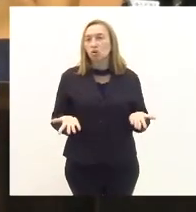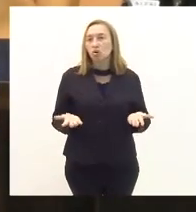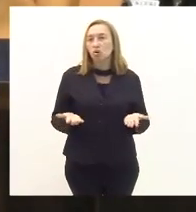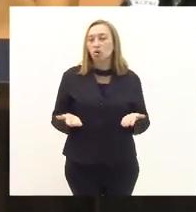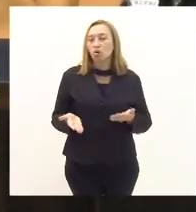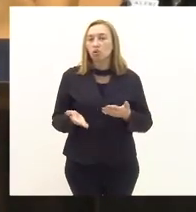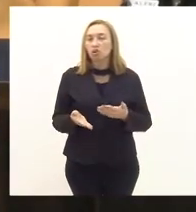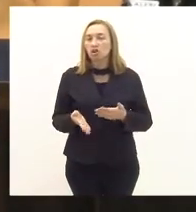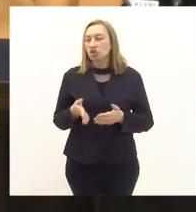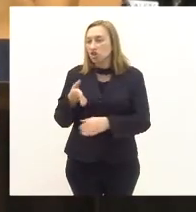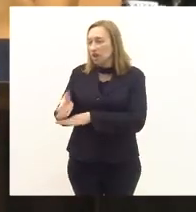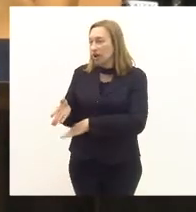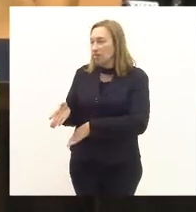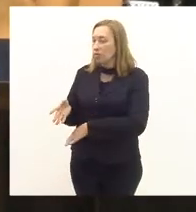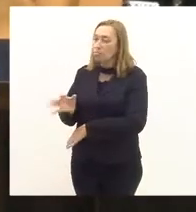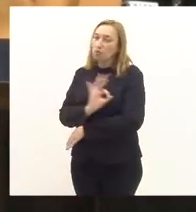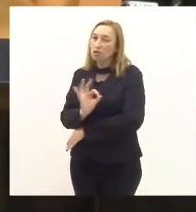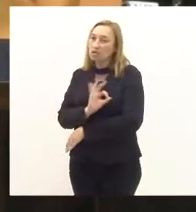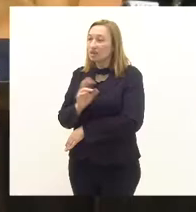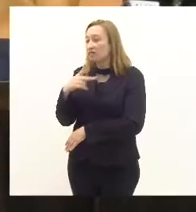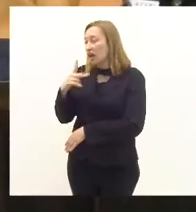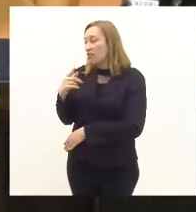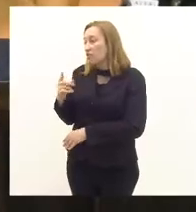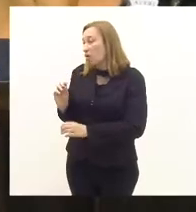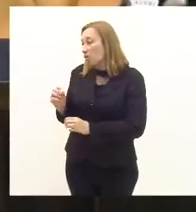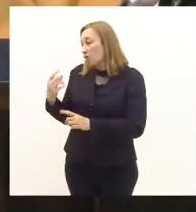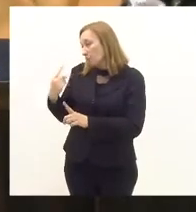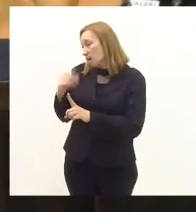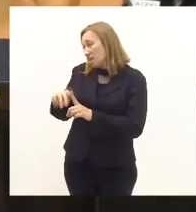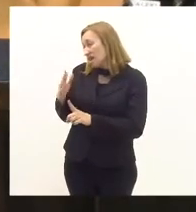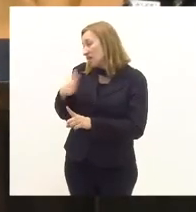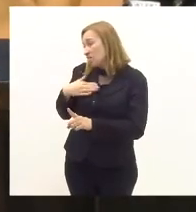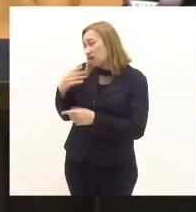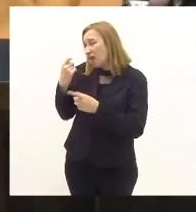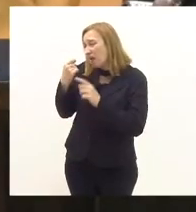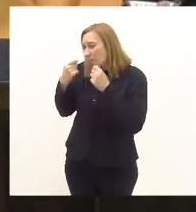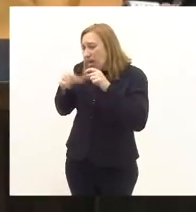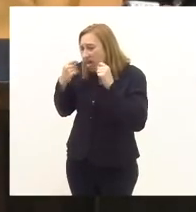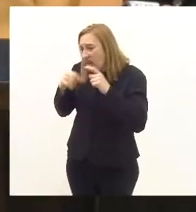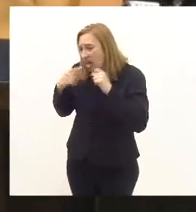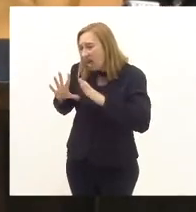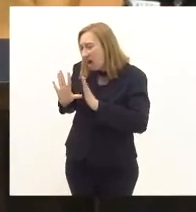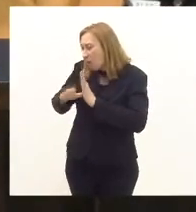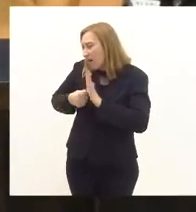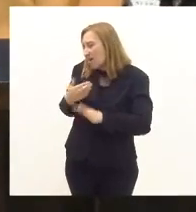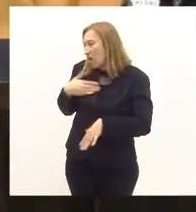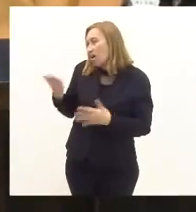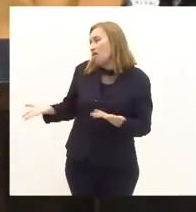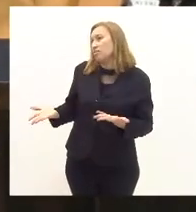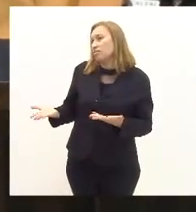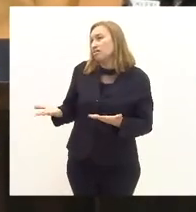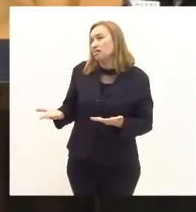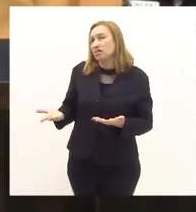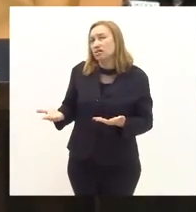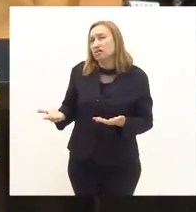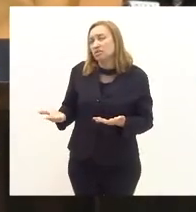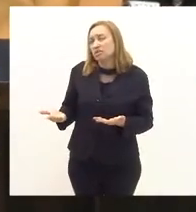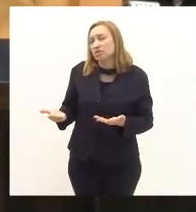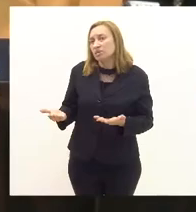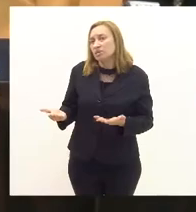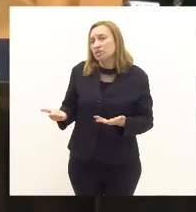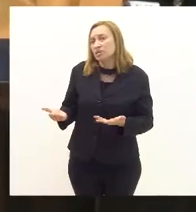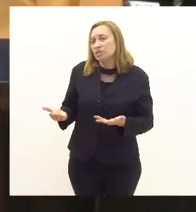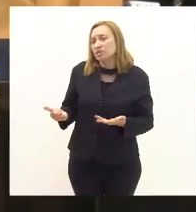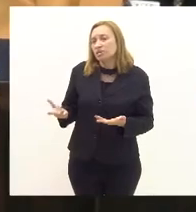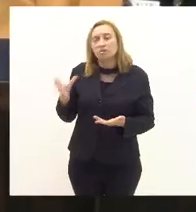para um policial que estava lá na rua e dizia, olha, eu fui agredida, fui xingada, fui roubada, fui... em suma,